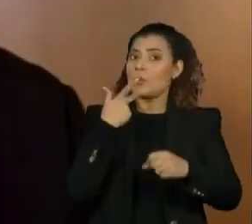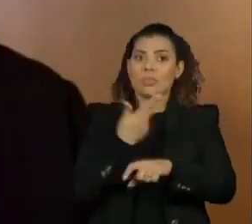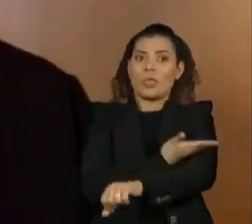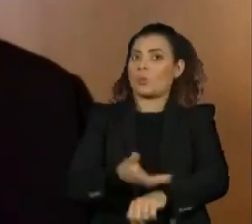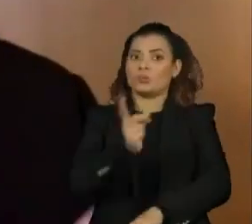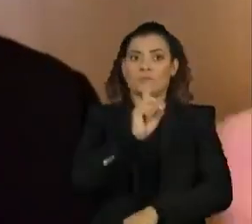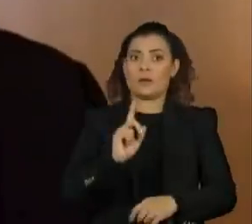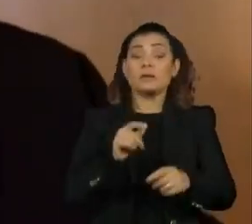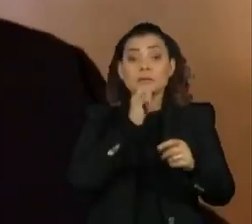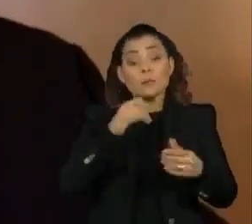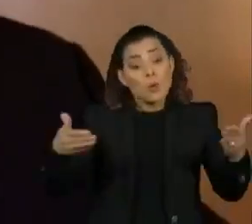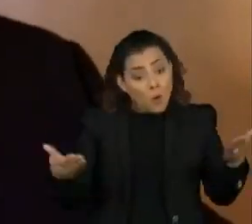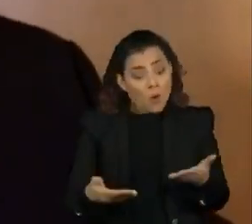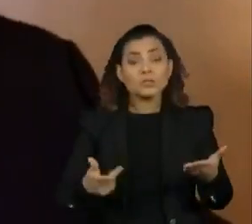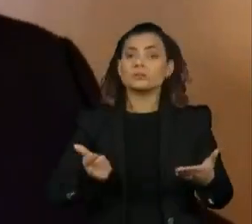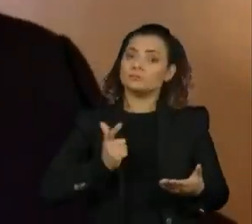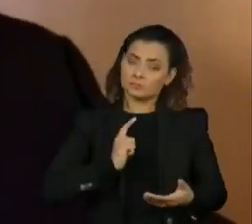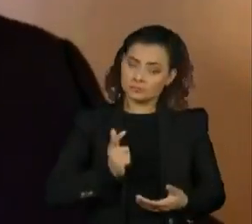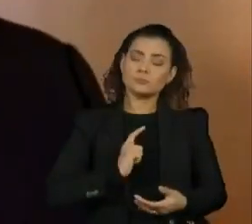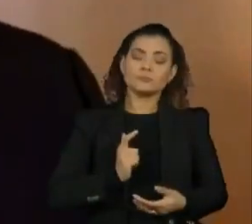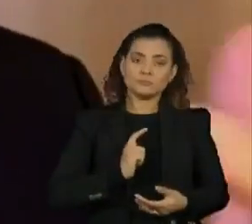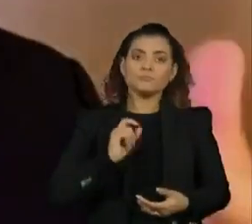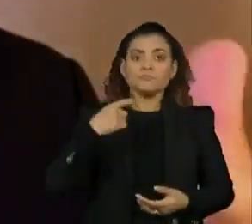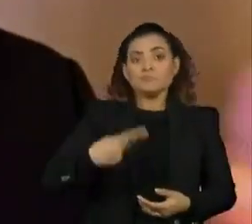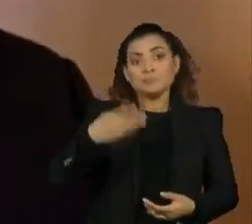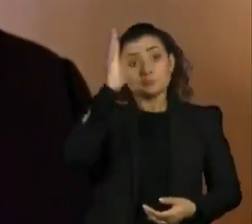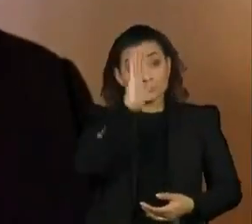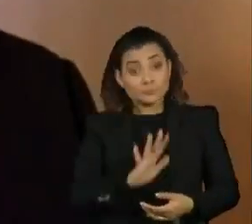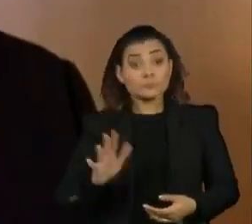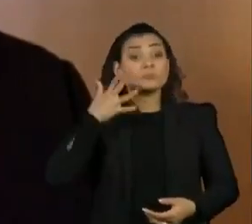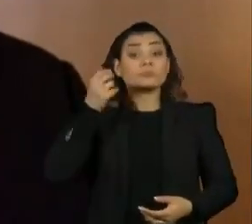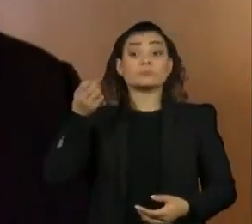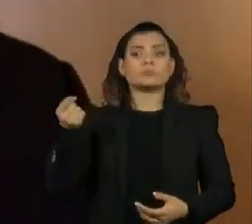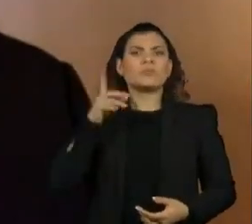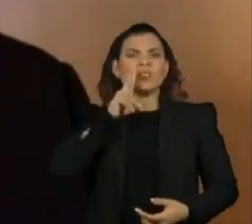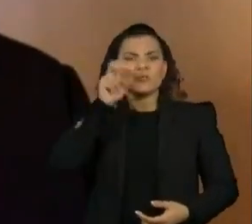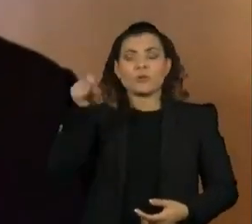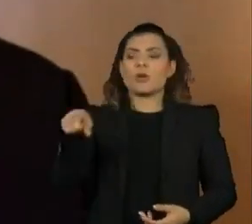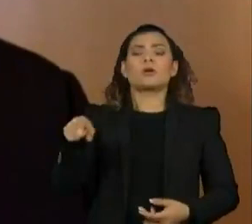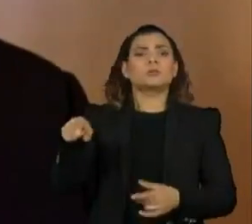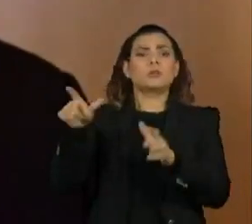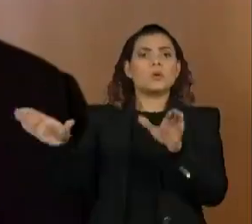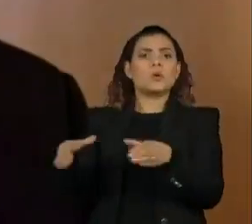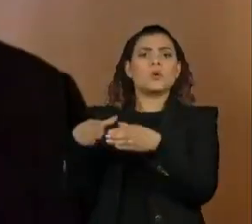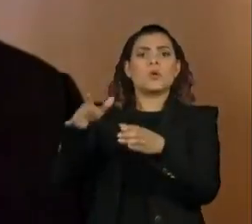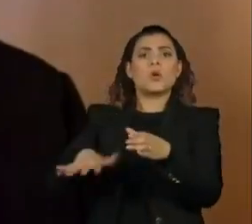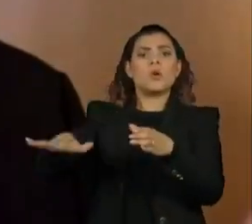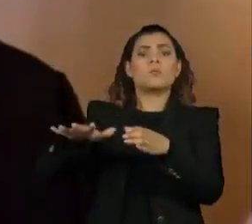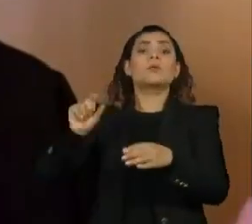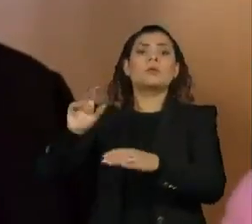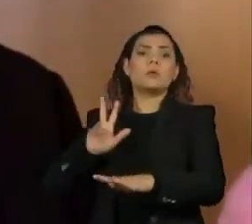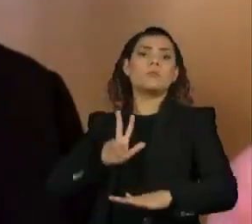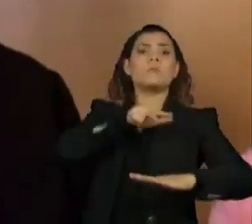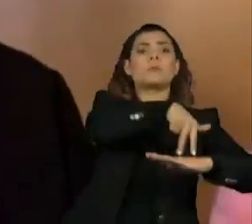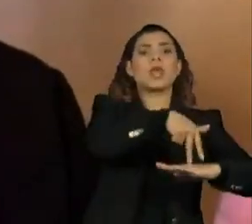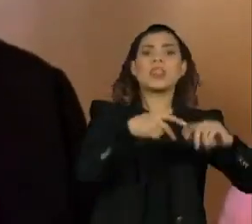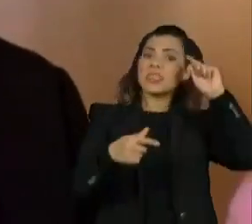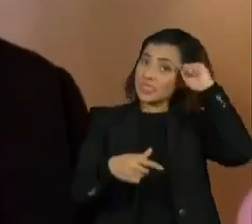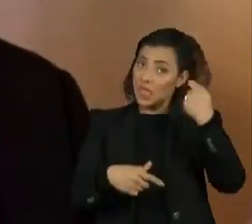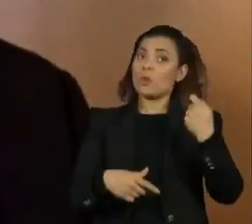habituadas. Então, hoje, por exemplo, existe uma reação no Brasil branco muito forte a respeito do lugar de fala